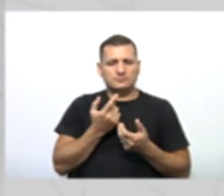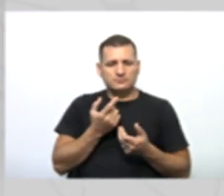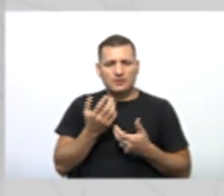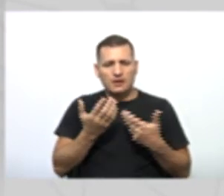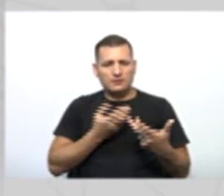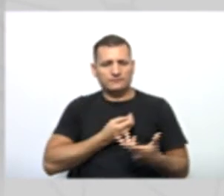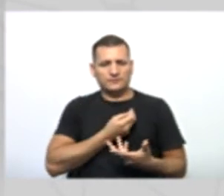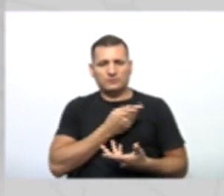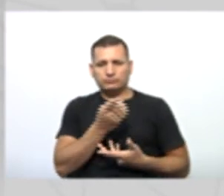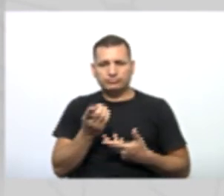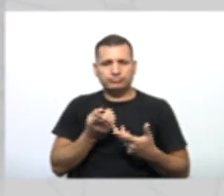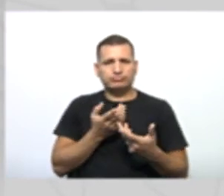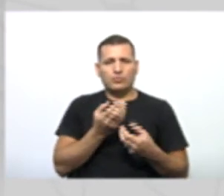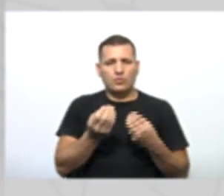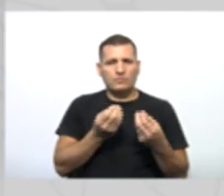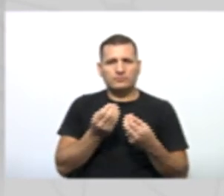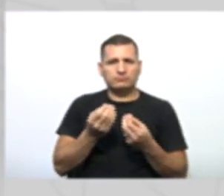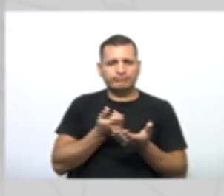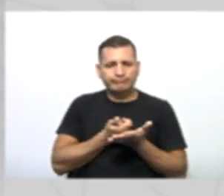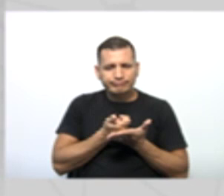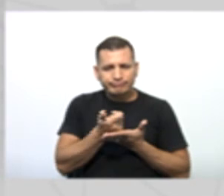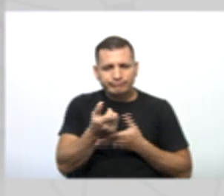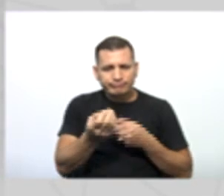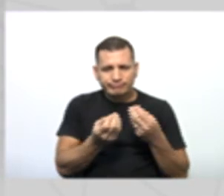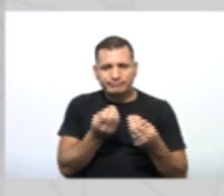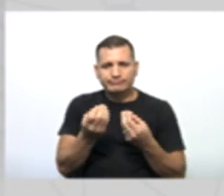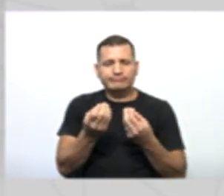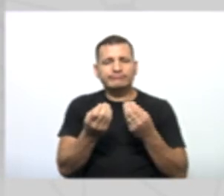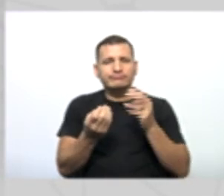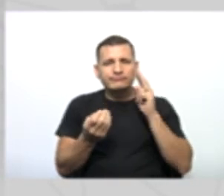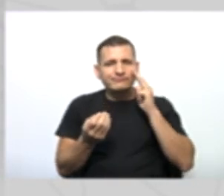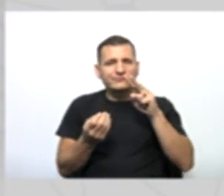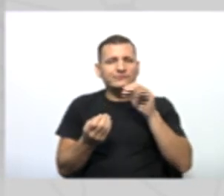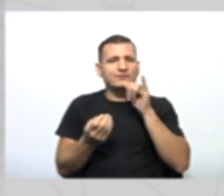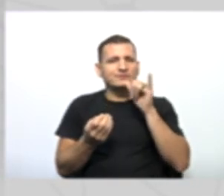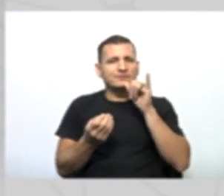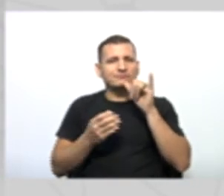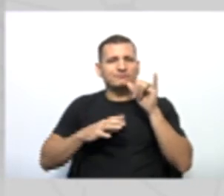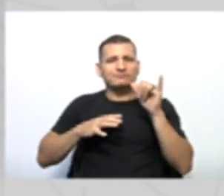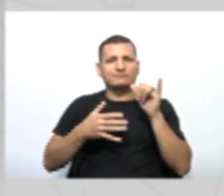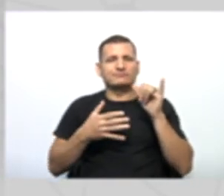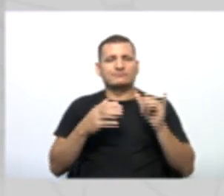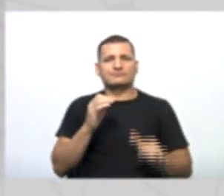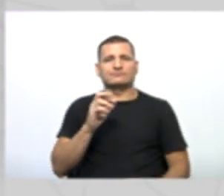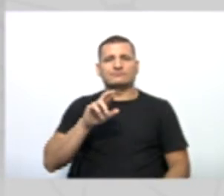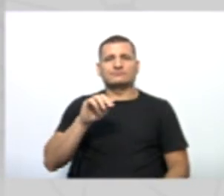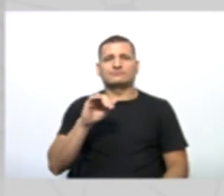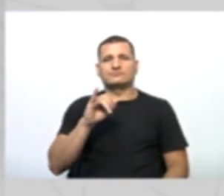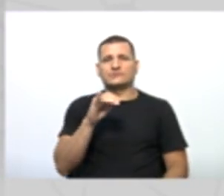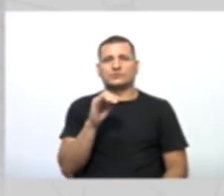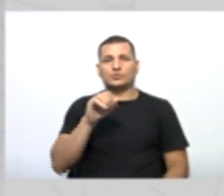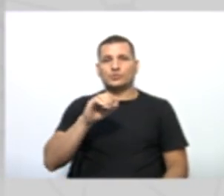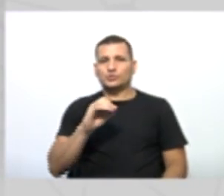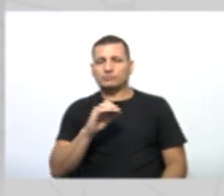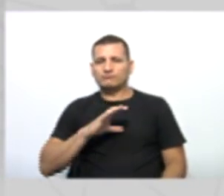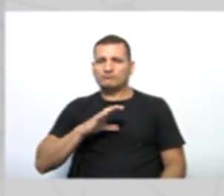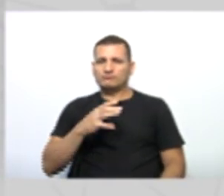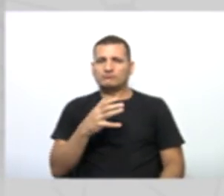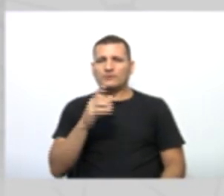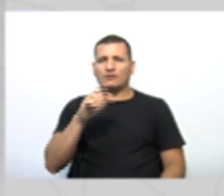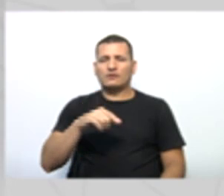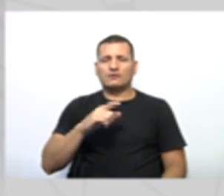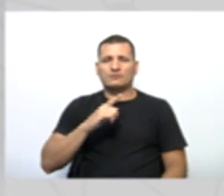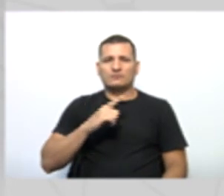vida. O exemplo que nós demos é da pessoa corajosa. O que é ser corajoso? Ser corajoso é nutrir uma